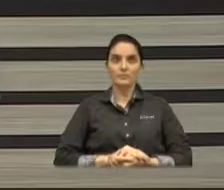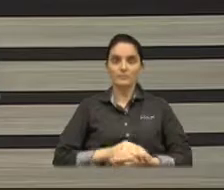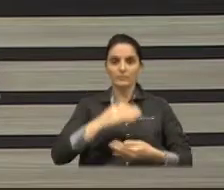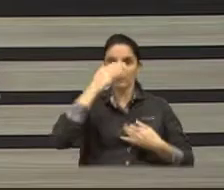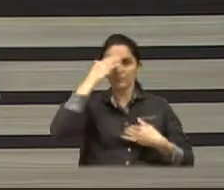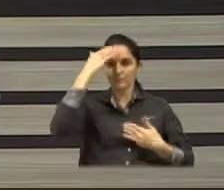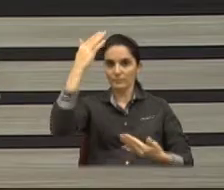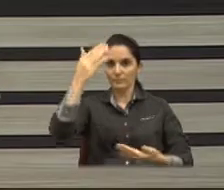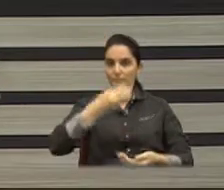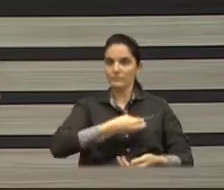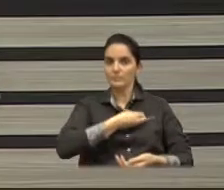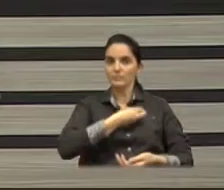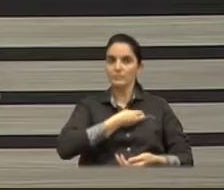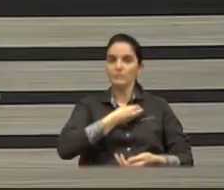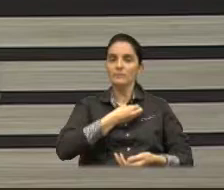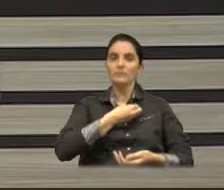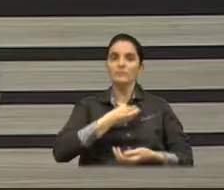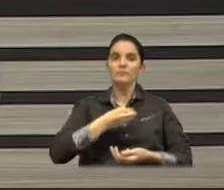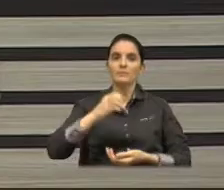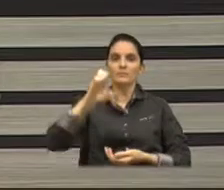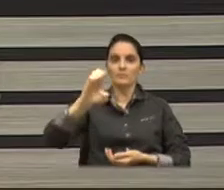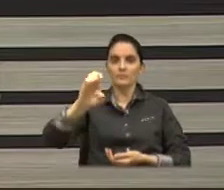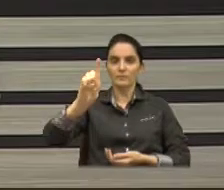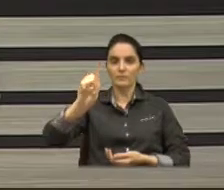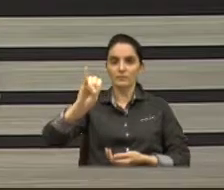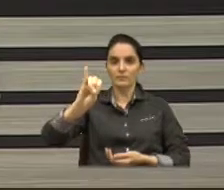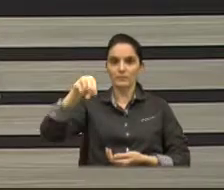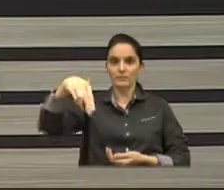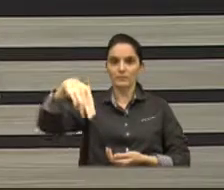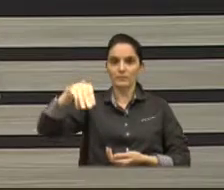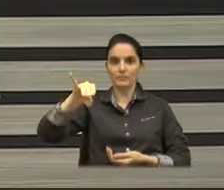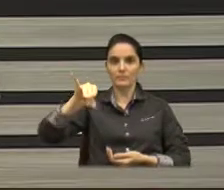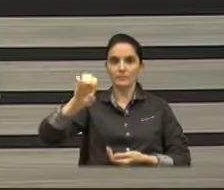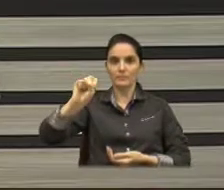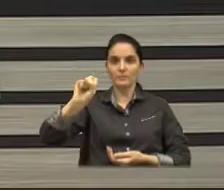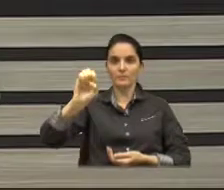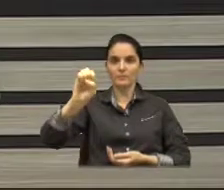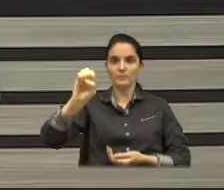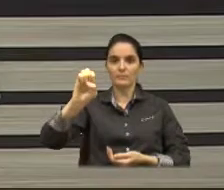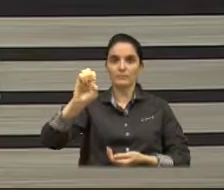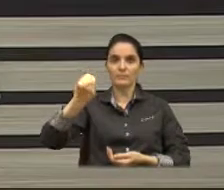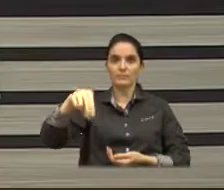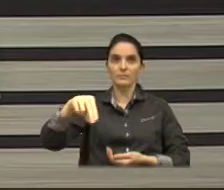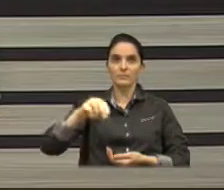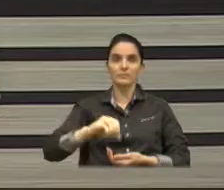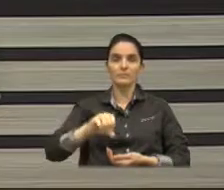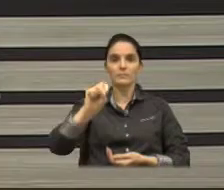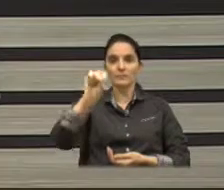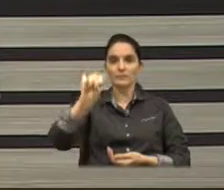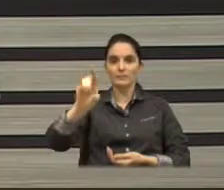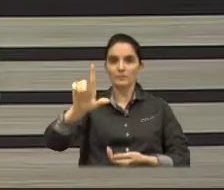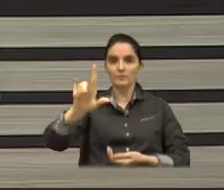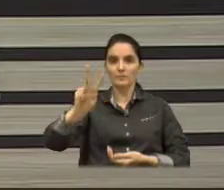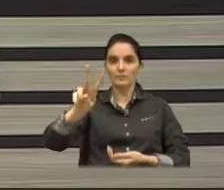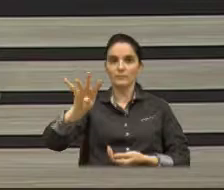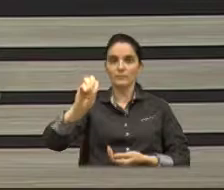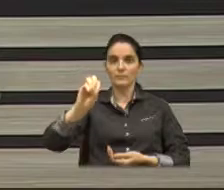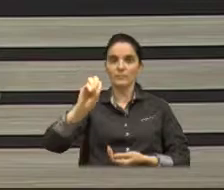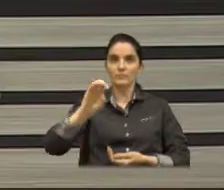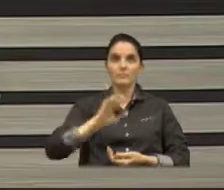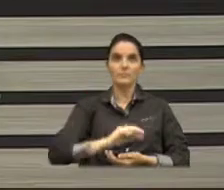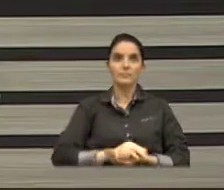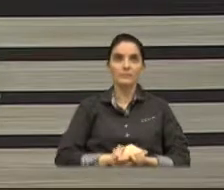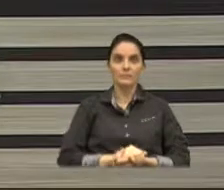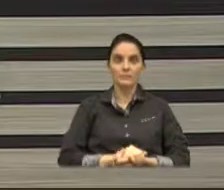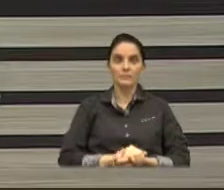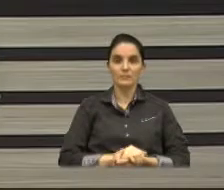dos ex-vereadores Edmilson Gonçalves e do Silvio Brito. Silvio Marcelo Brito. E daqui a uns dias